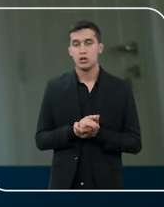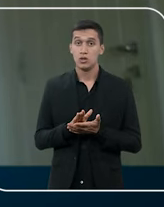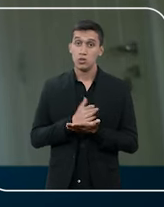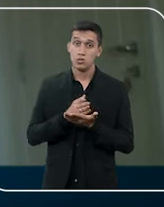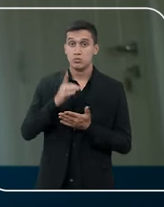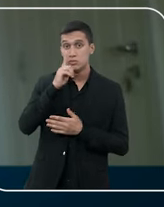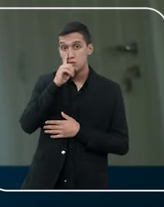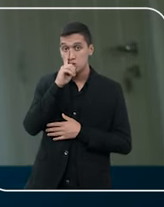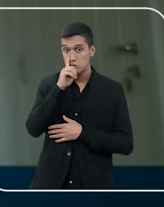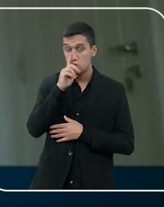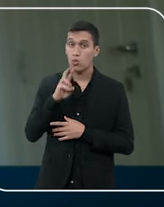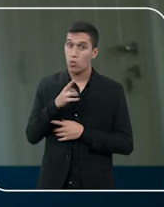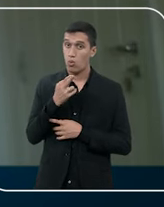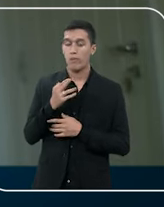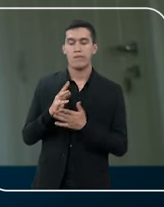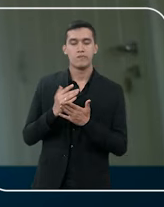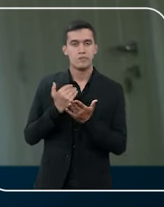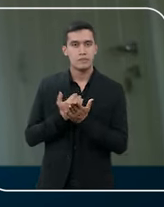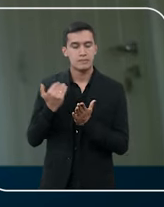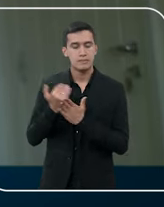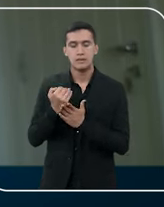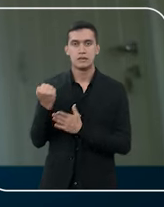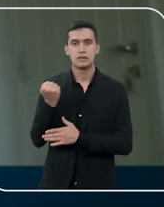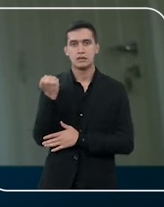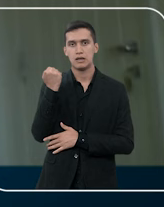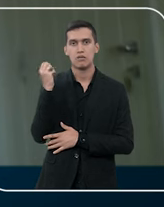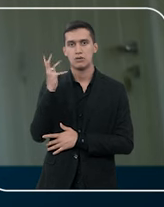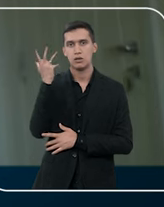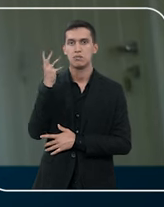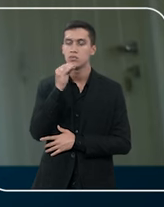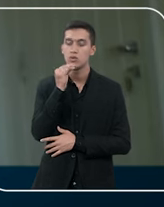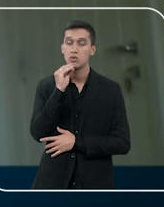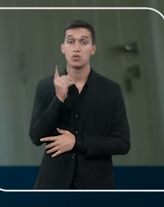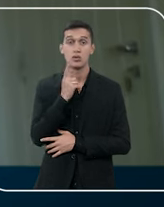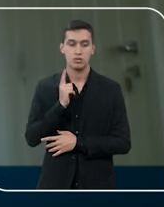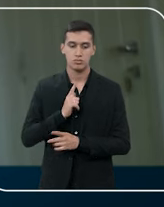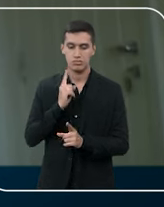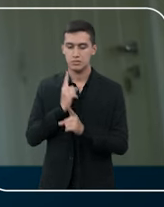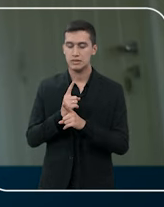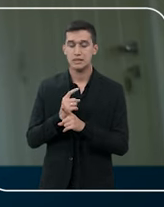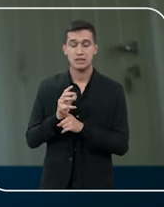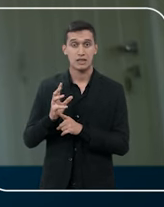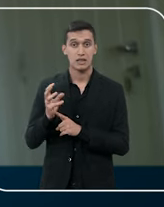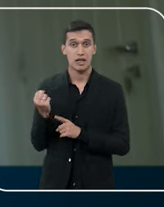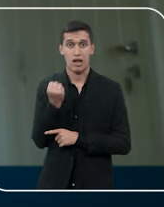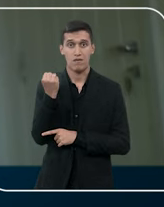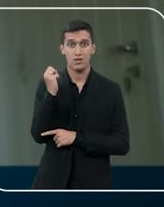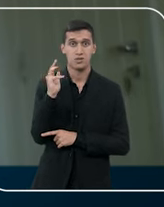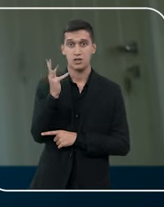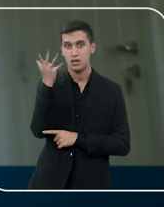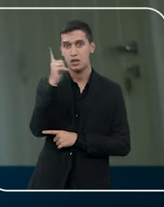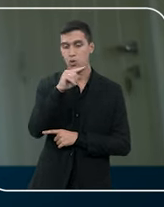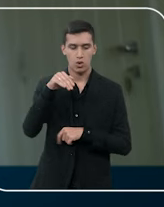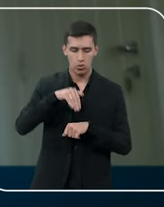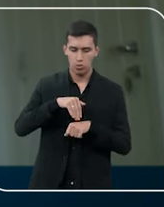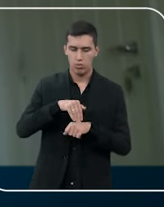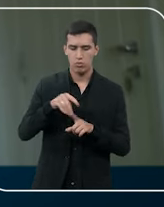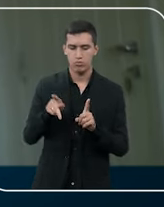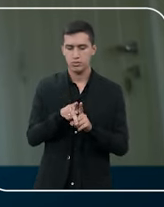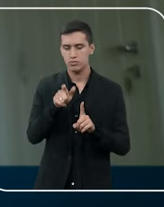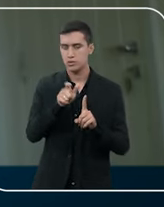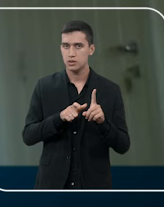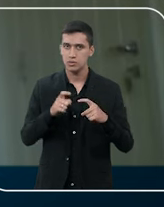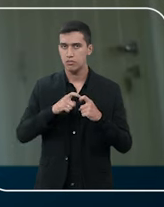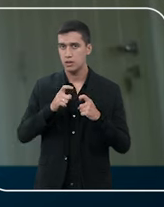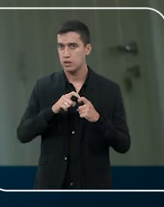arriscada ou alguma fatalidade, porque quando a gente tem uma fatalidade que não é culpa do médico, não é